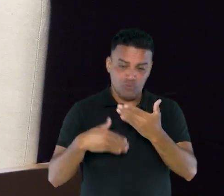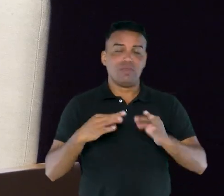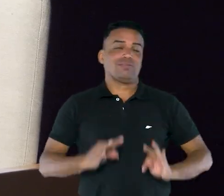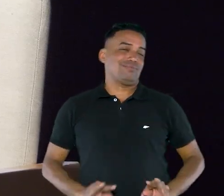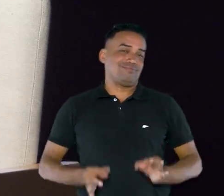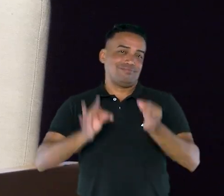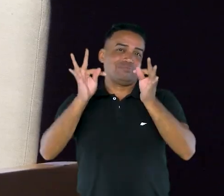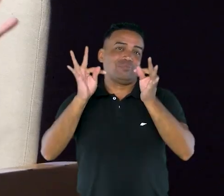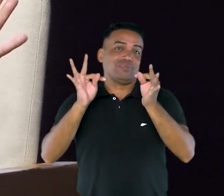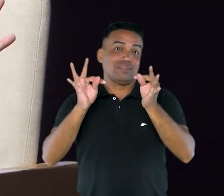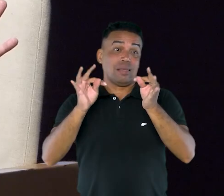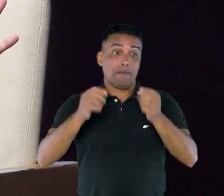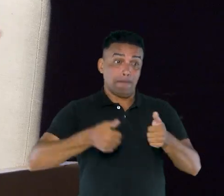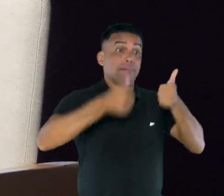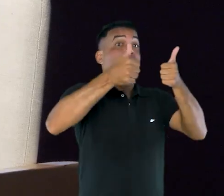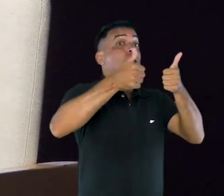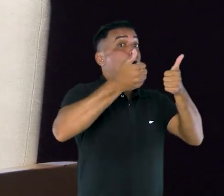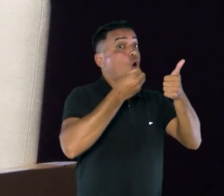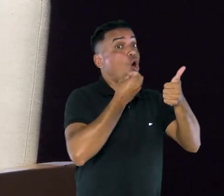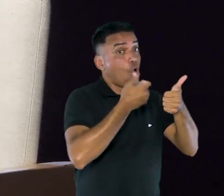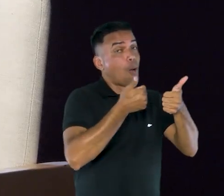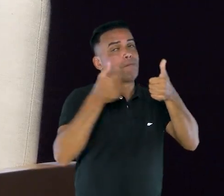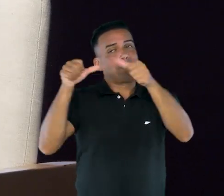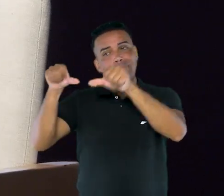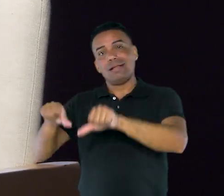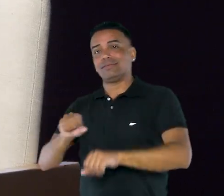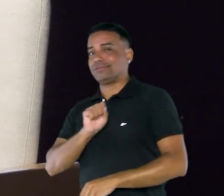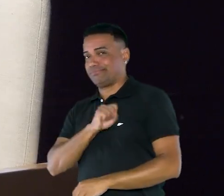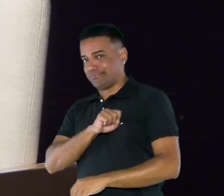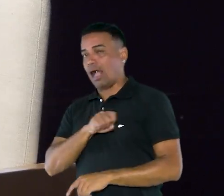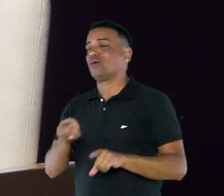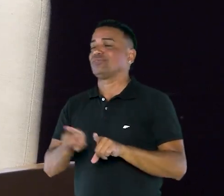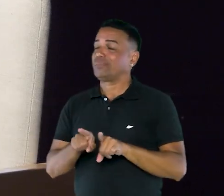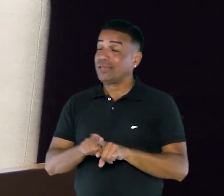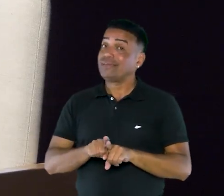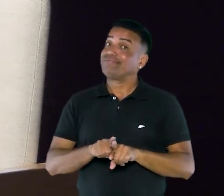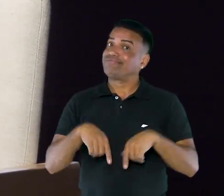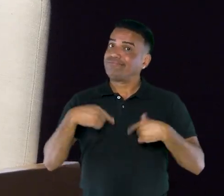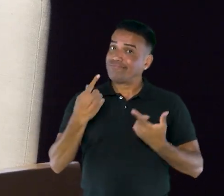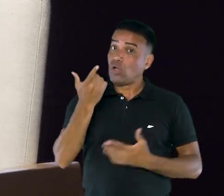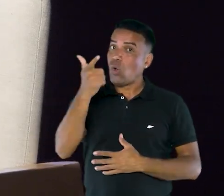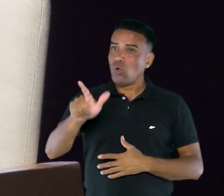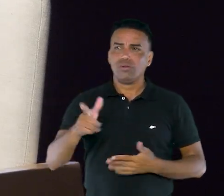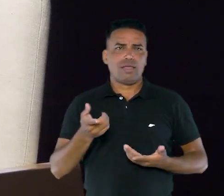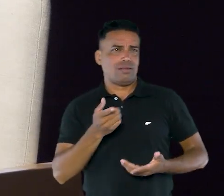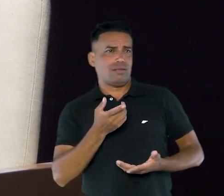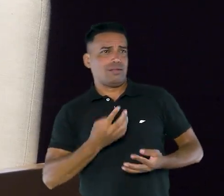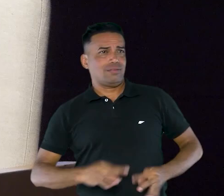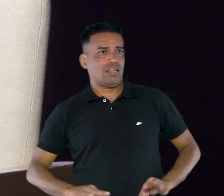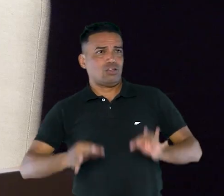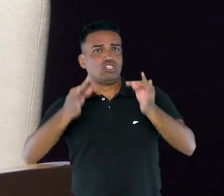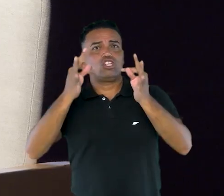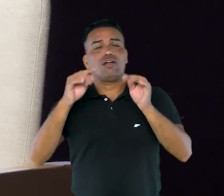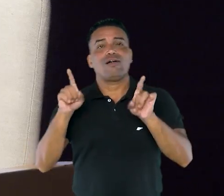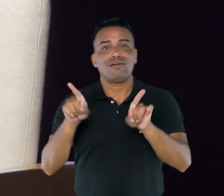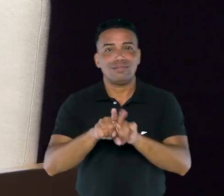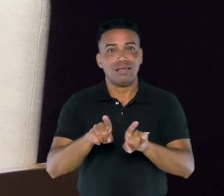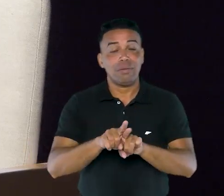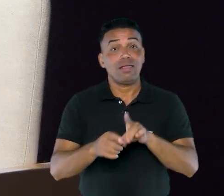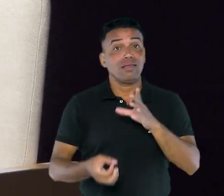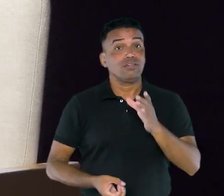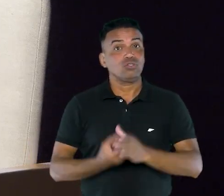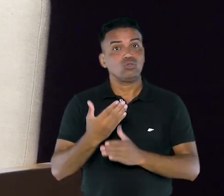desenvolvimento tecnológico, para o bem e para o mal. E a outra coisa é que tecnologia é